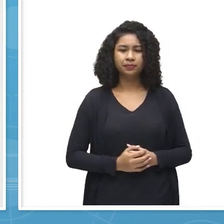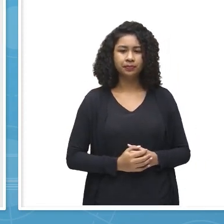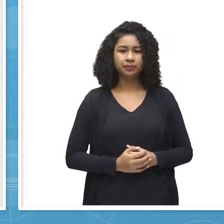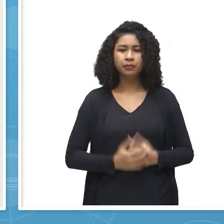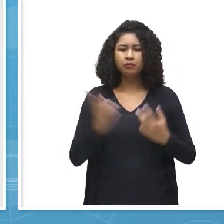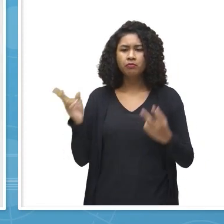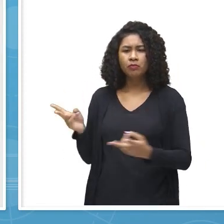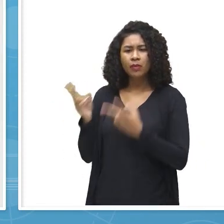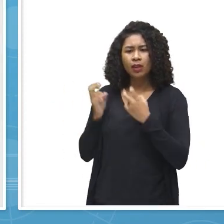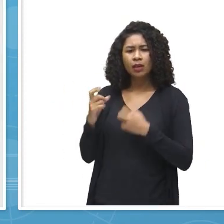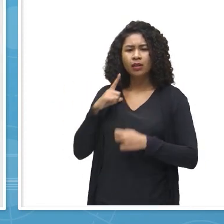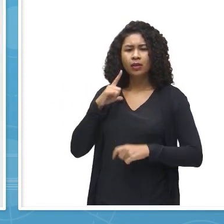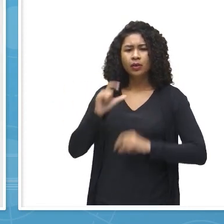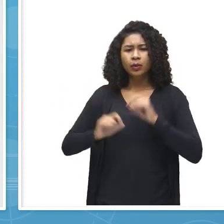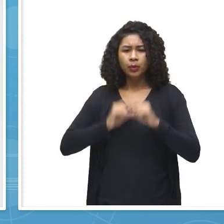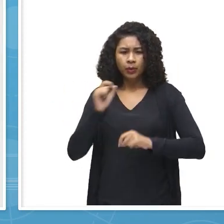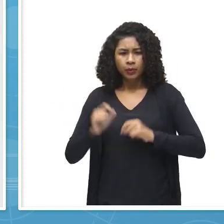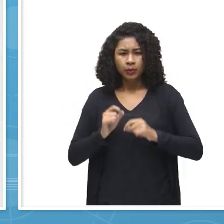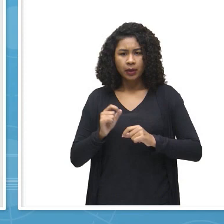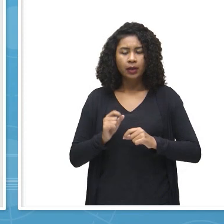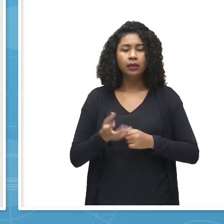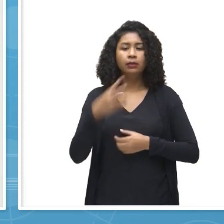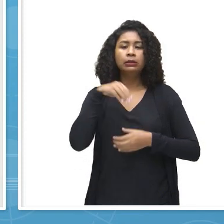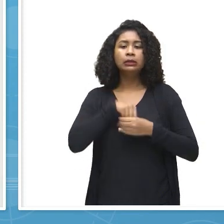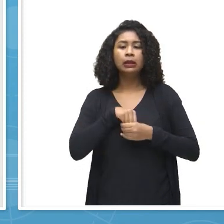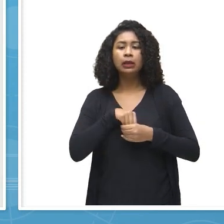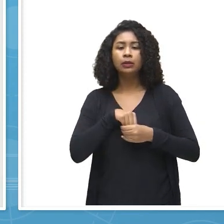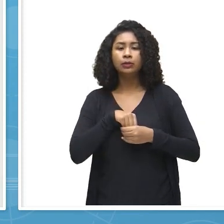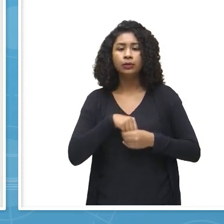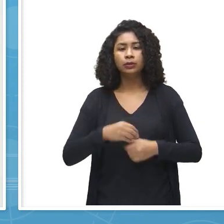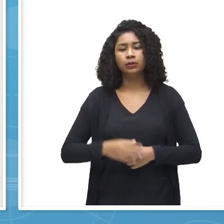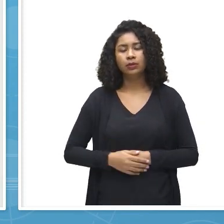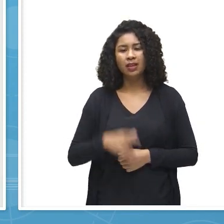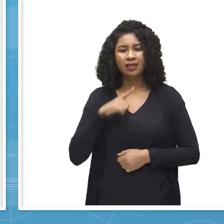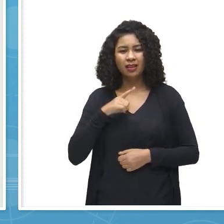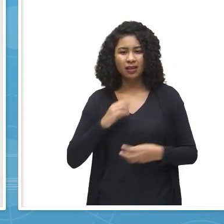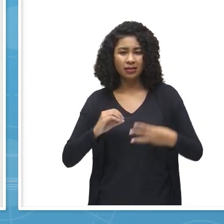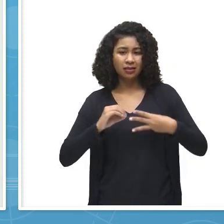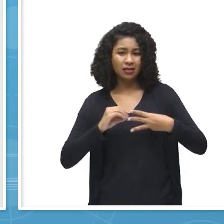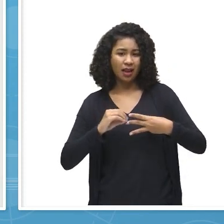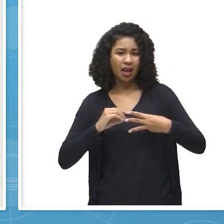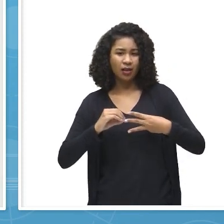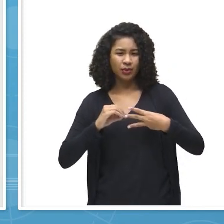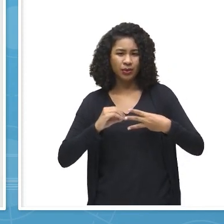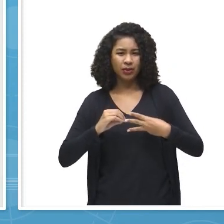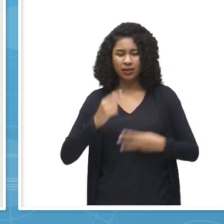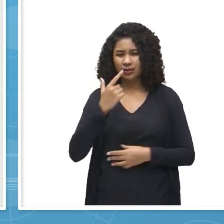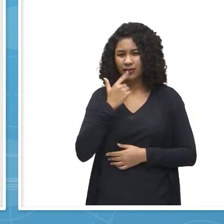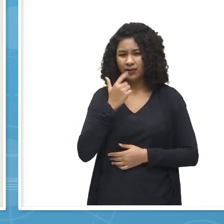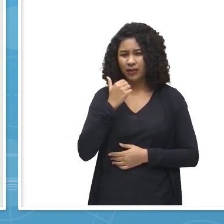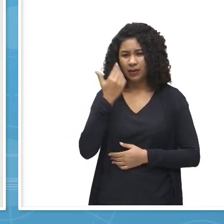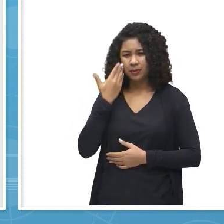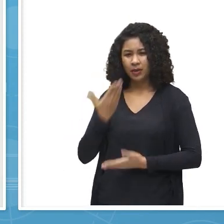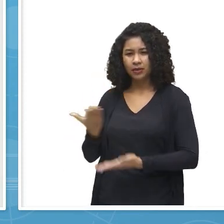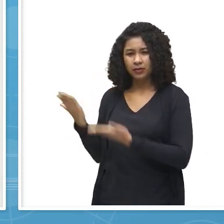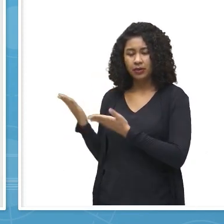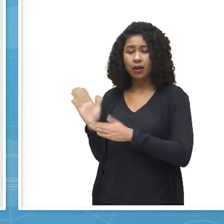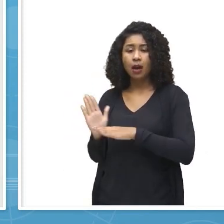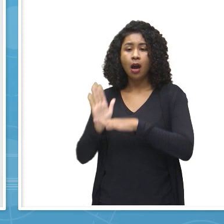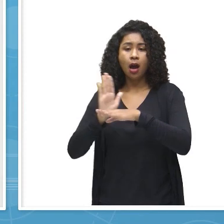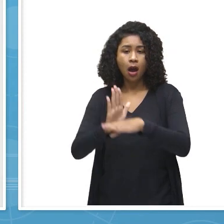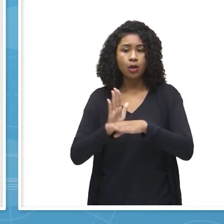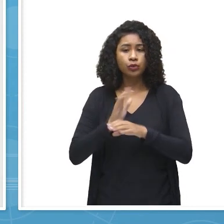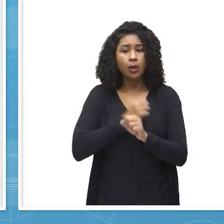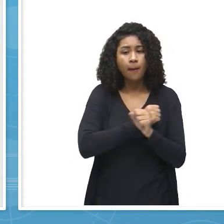aqui, nesse tecido conjuntivo, a gente tem algumas células soltas que ajudam ali, que são os macrófagos, que ajudam na